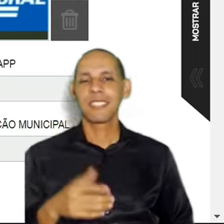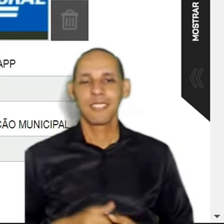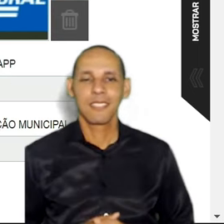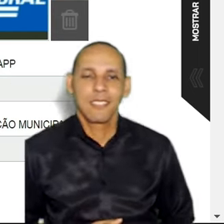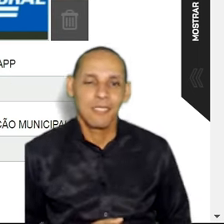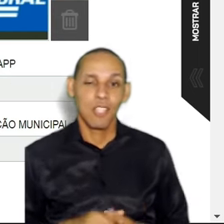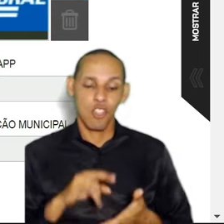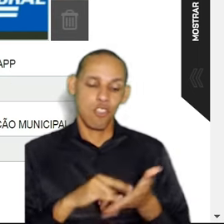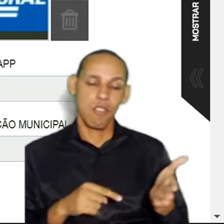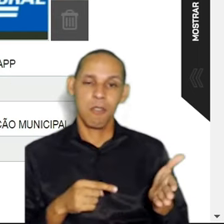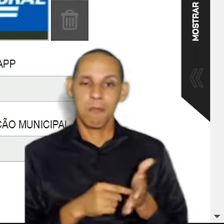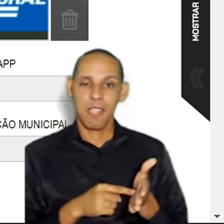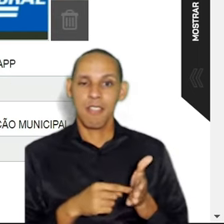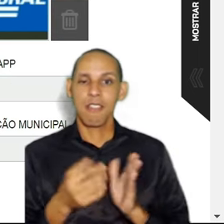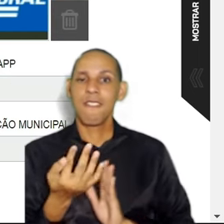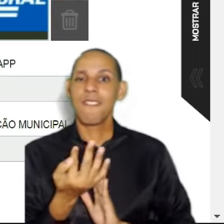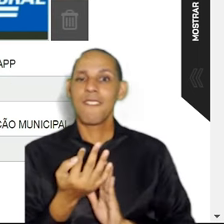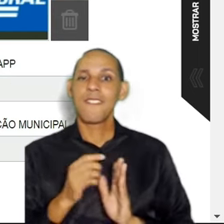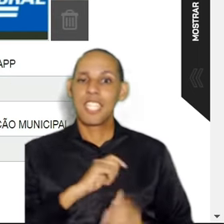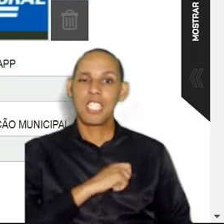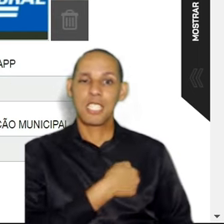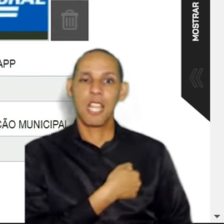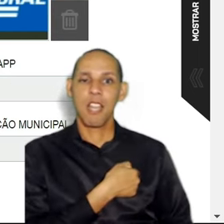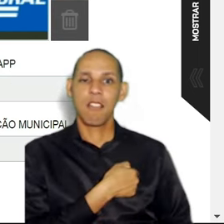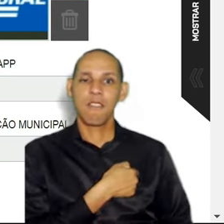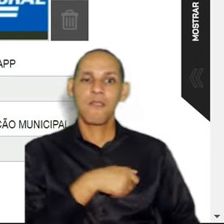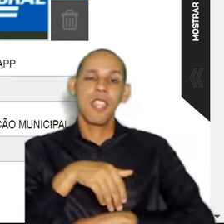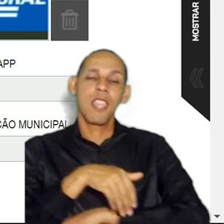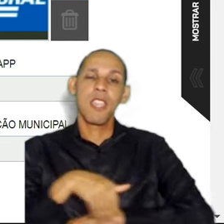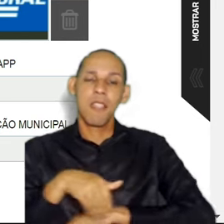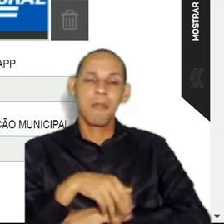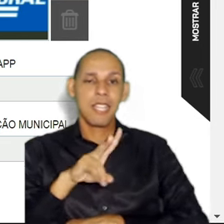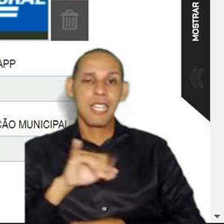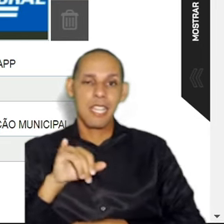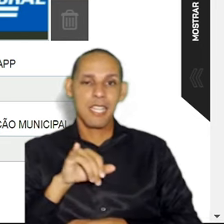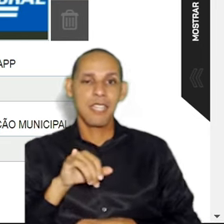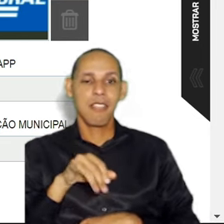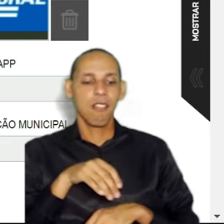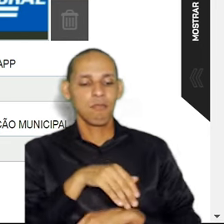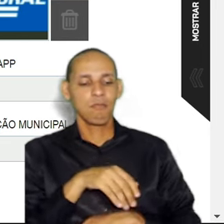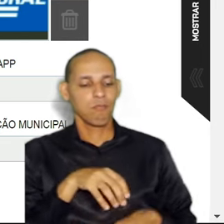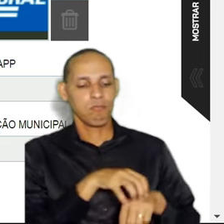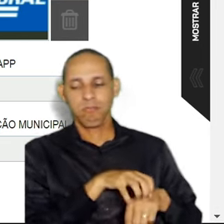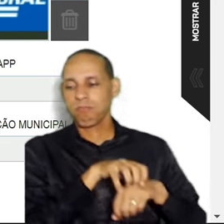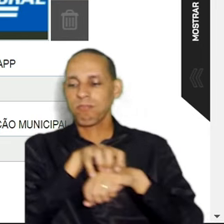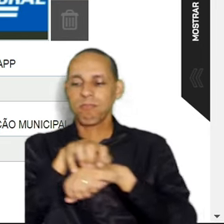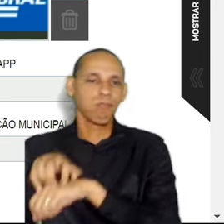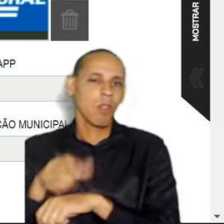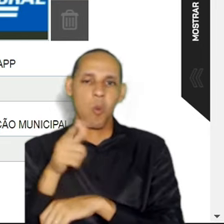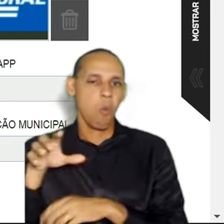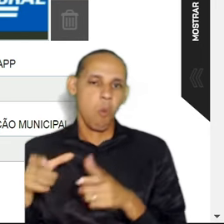o o documento fiscal ele vai sair dessa empresa desse endereço e vai para algum outro lugar que é o do destinatário